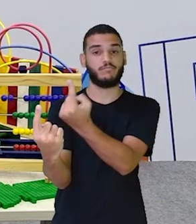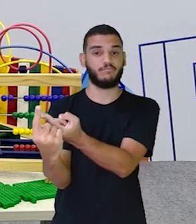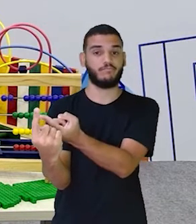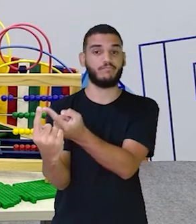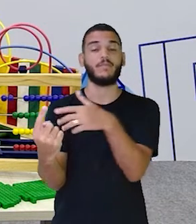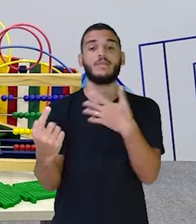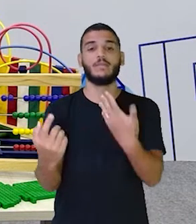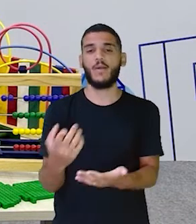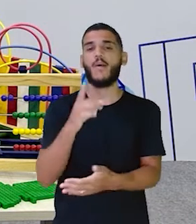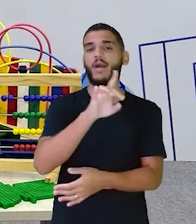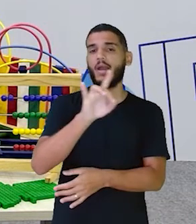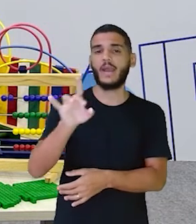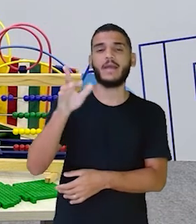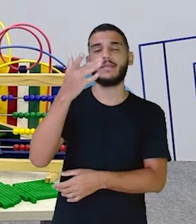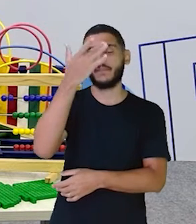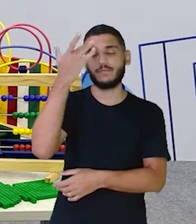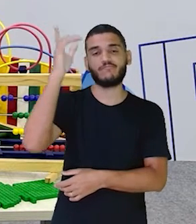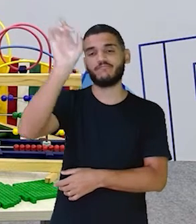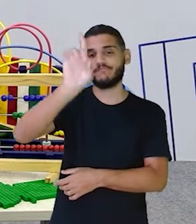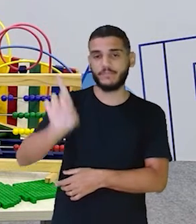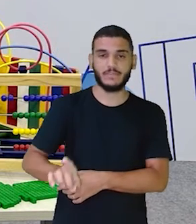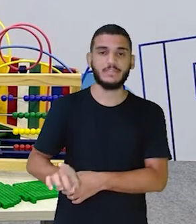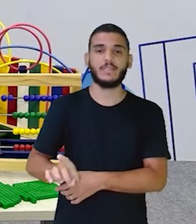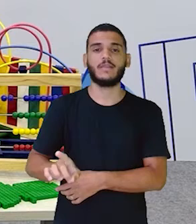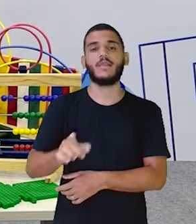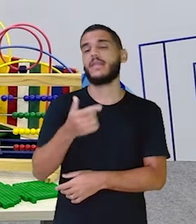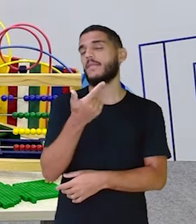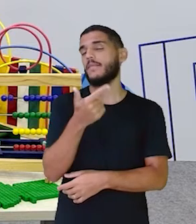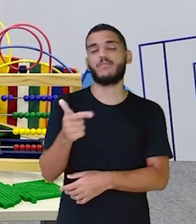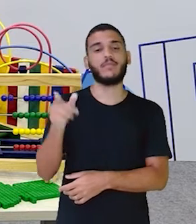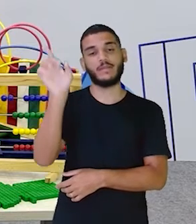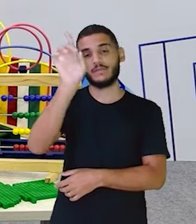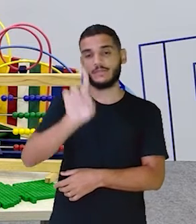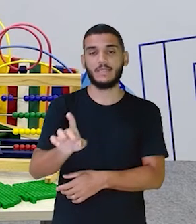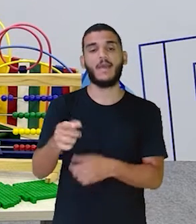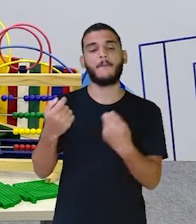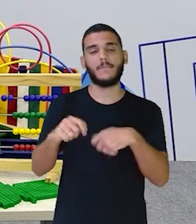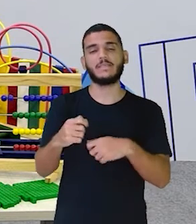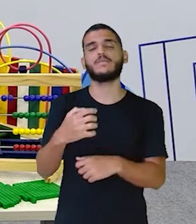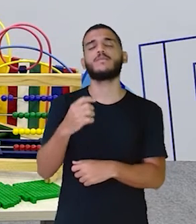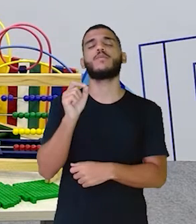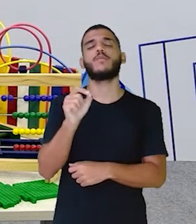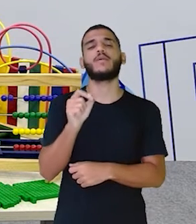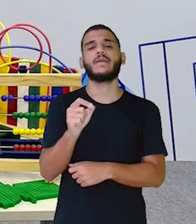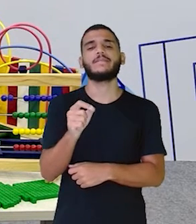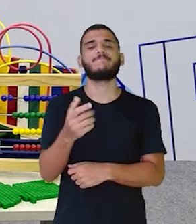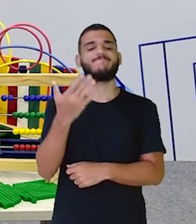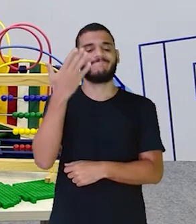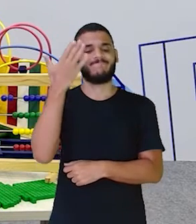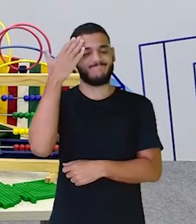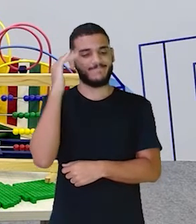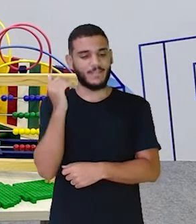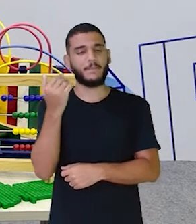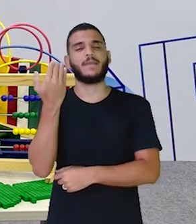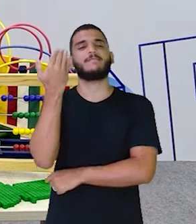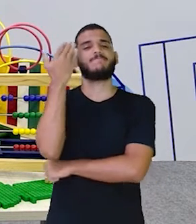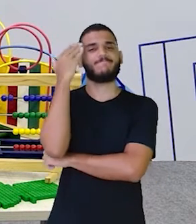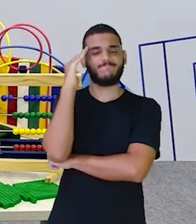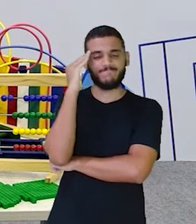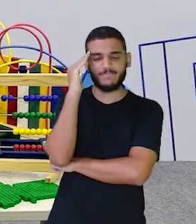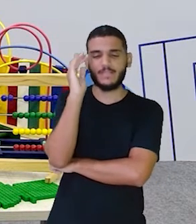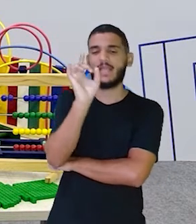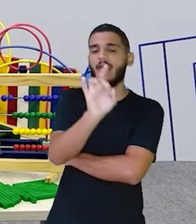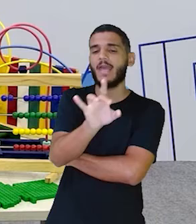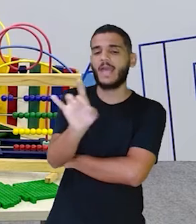com deficiência, o estudante sem deficiência. Precisamos ter essa sensibilidade de entender que cada um